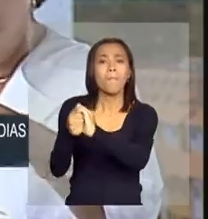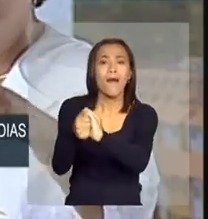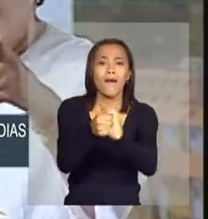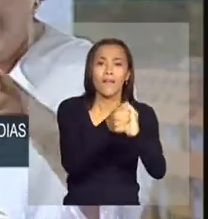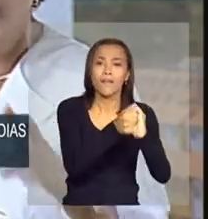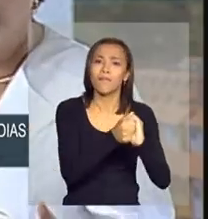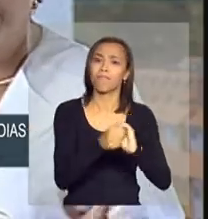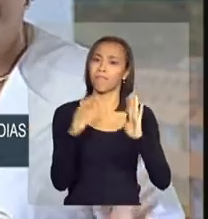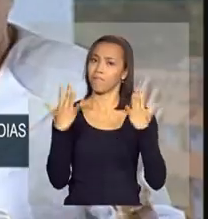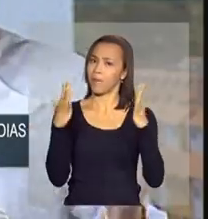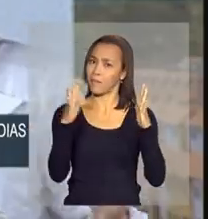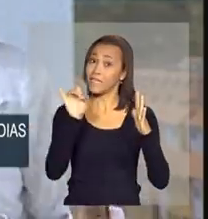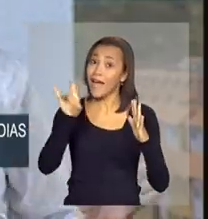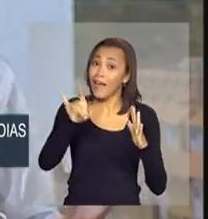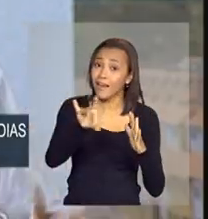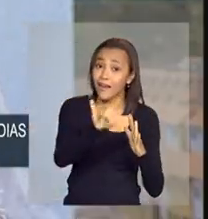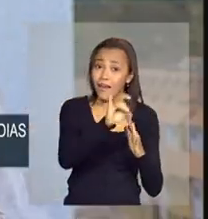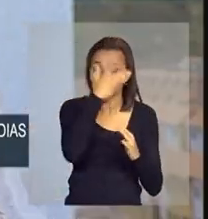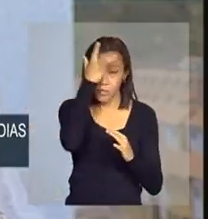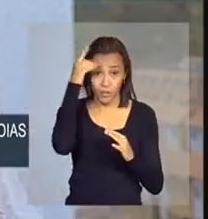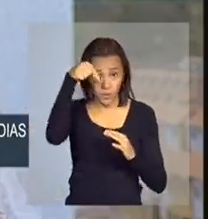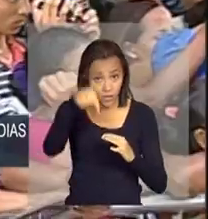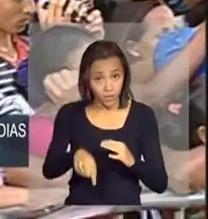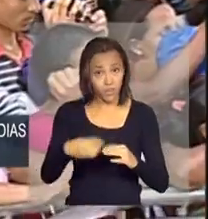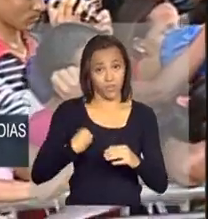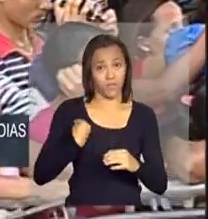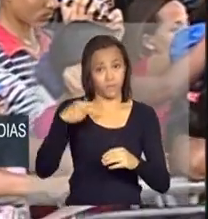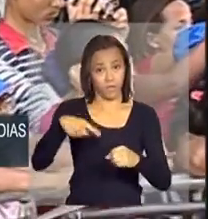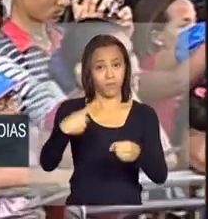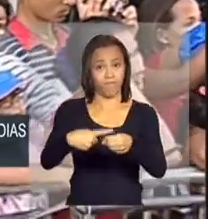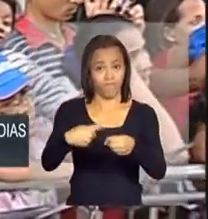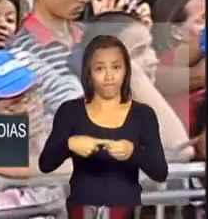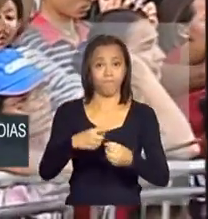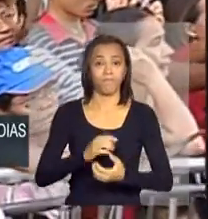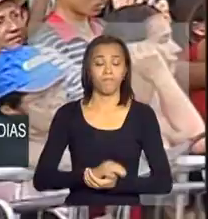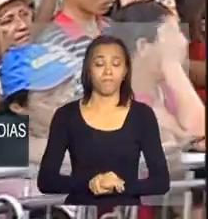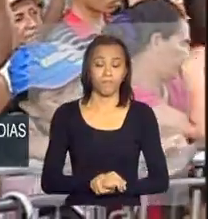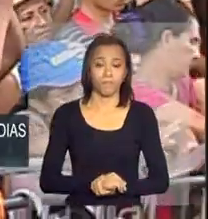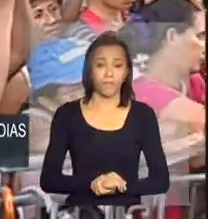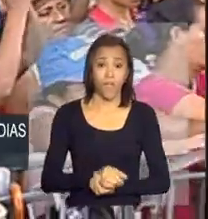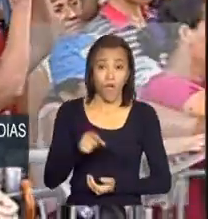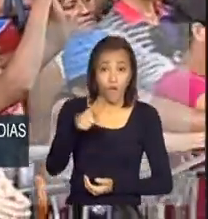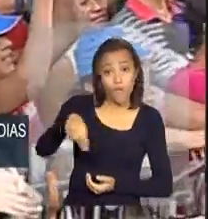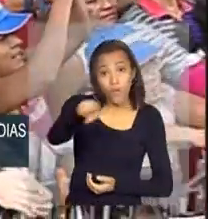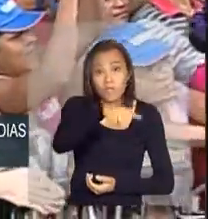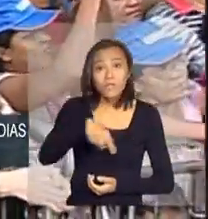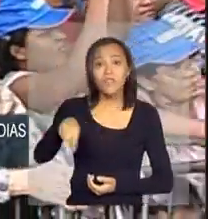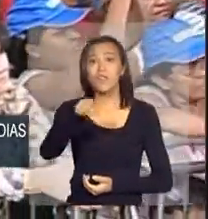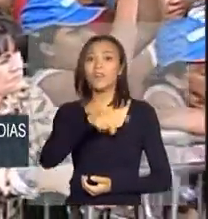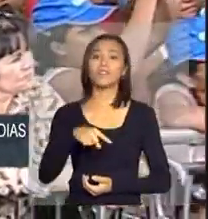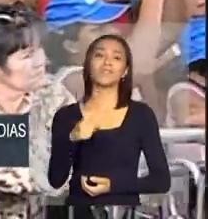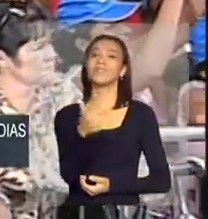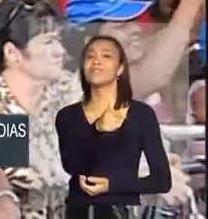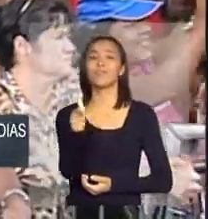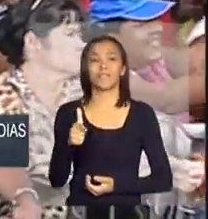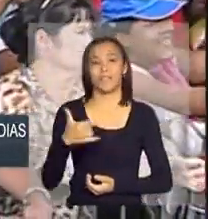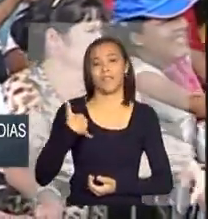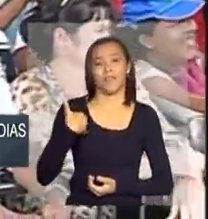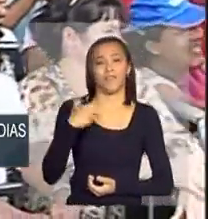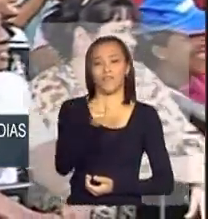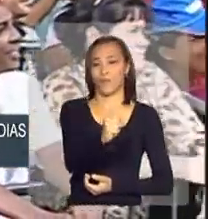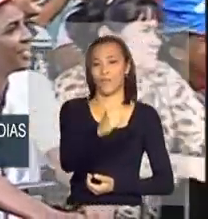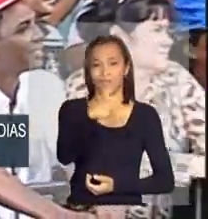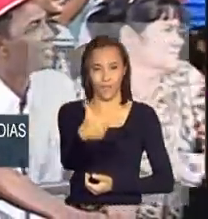um dos moradores e moradoras aqui de Castanhal e vocês não tem 81 anos